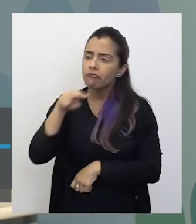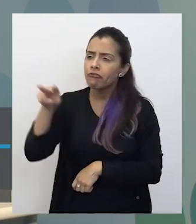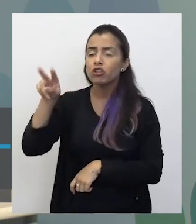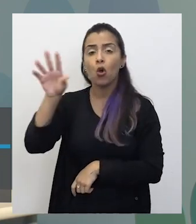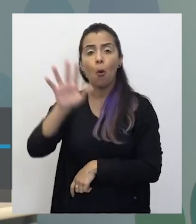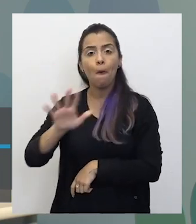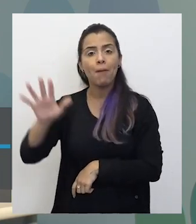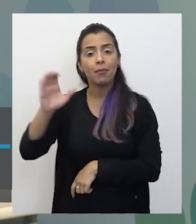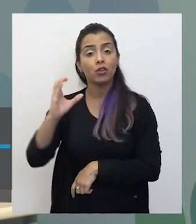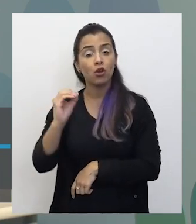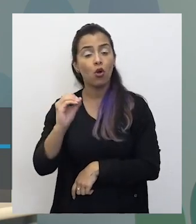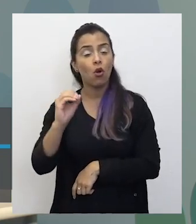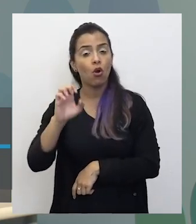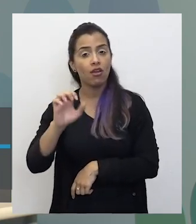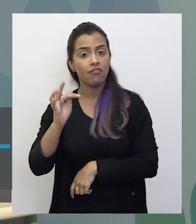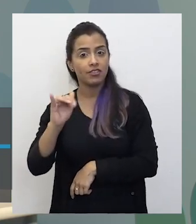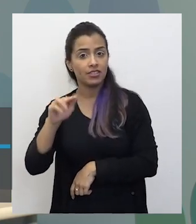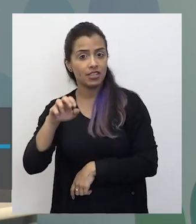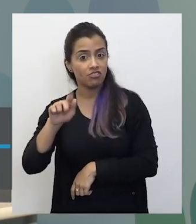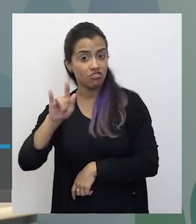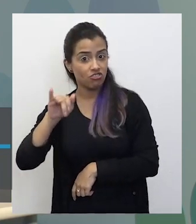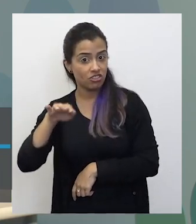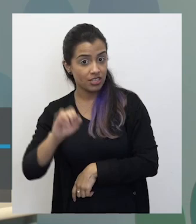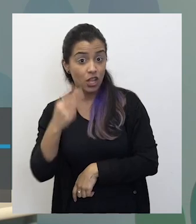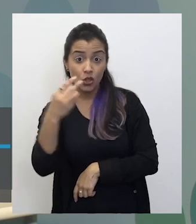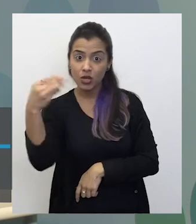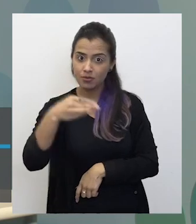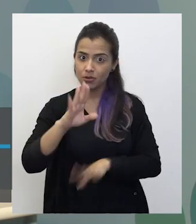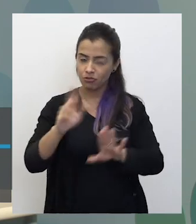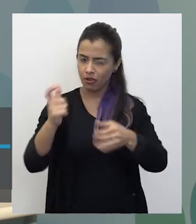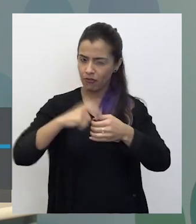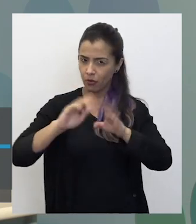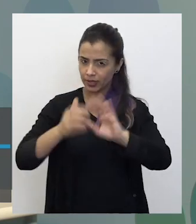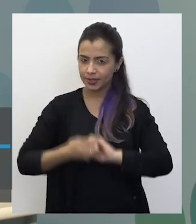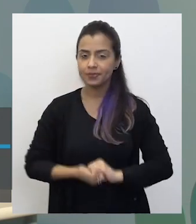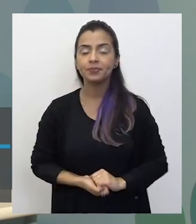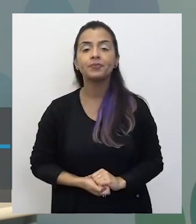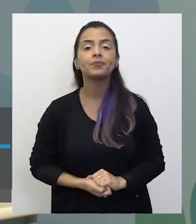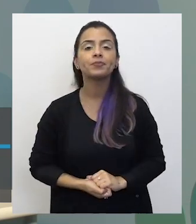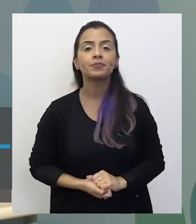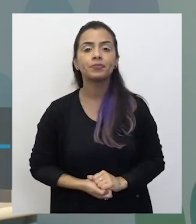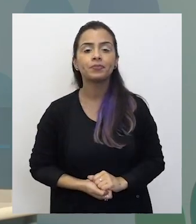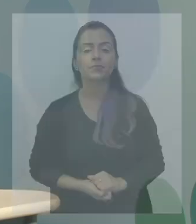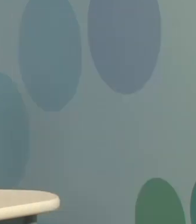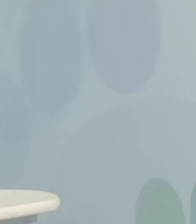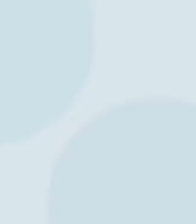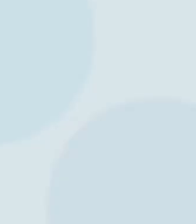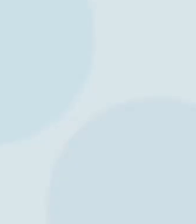do coeficiente de Gini. 2 minutos, nós retornamos.